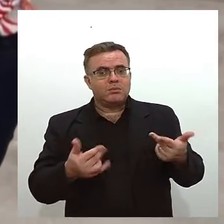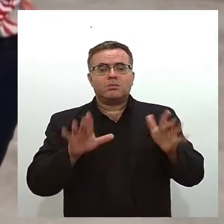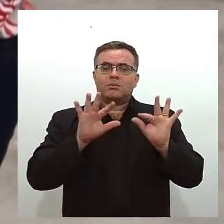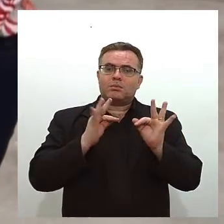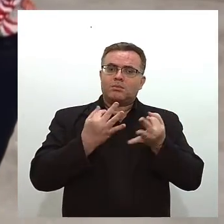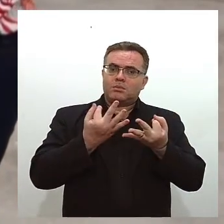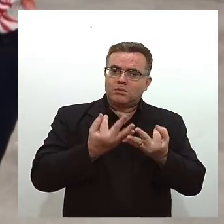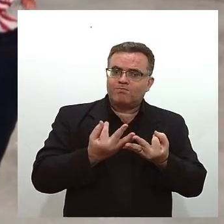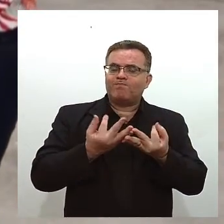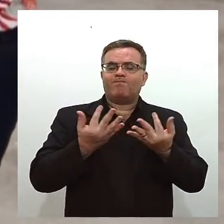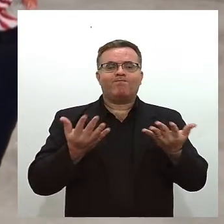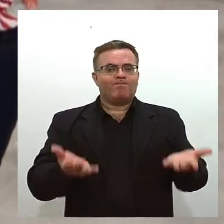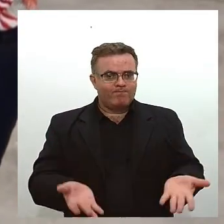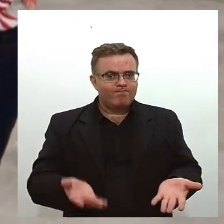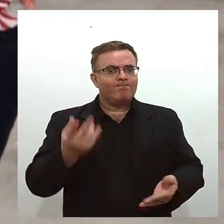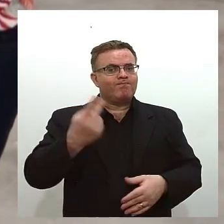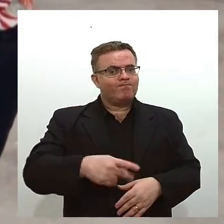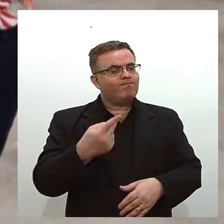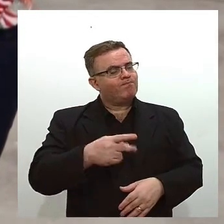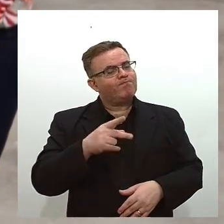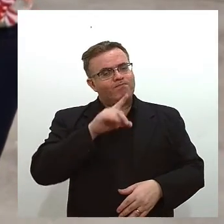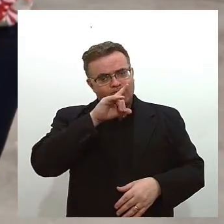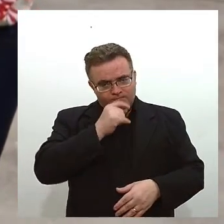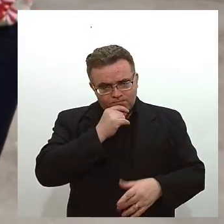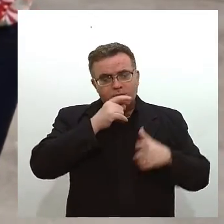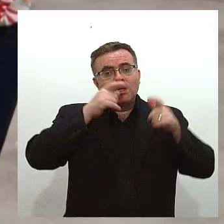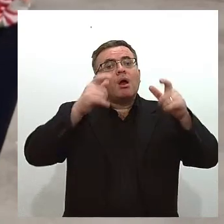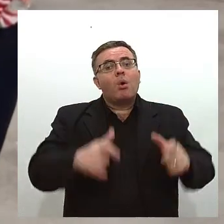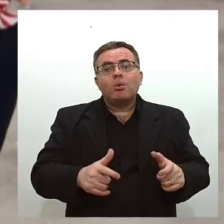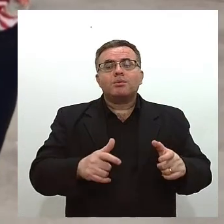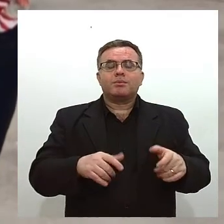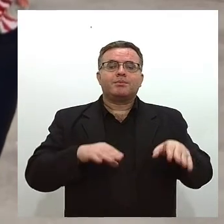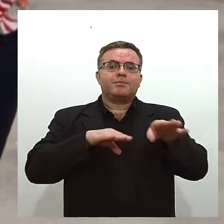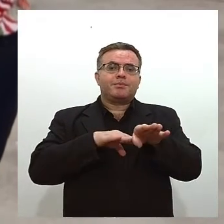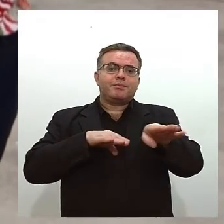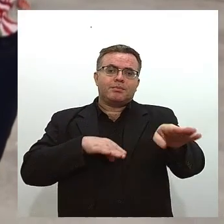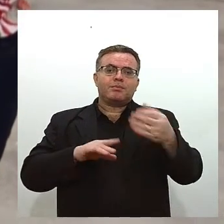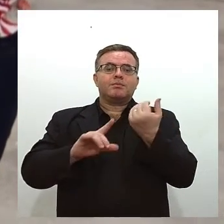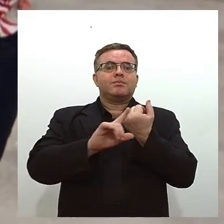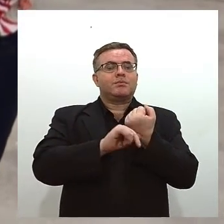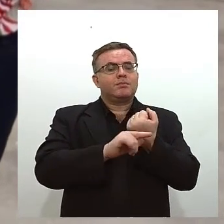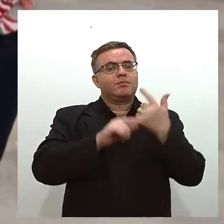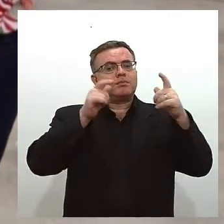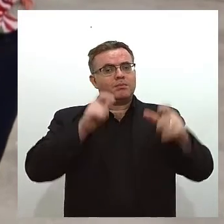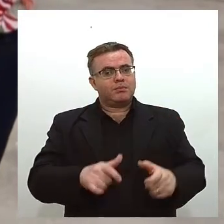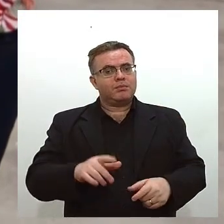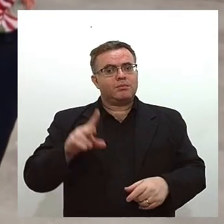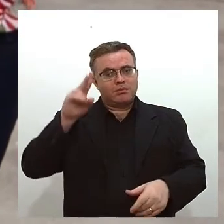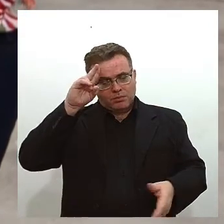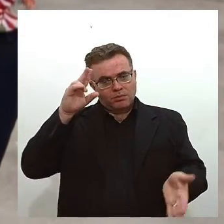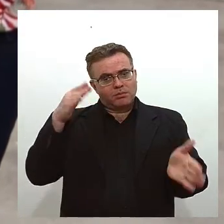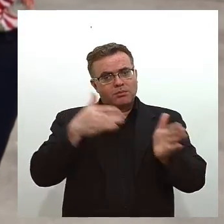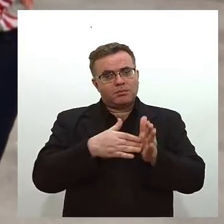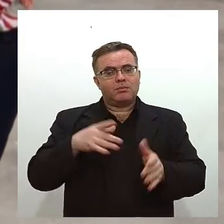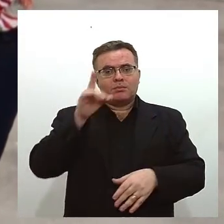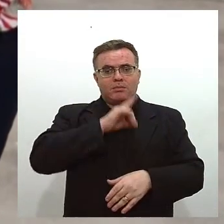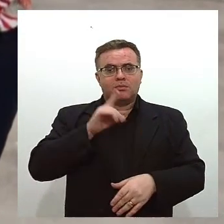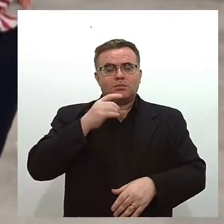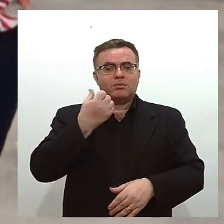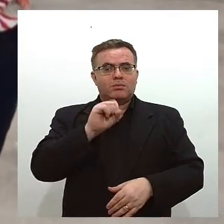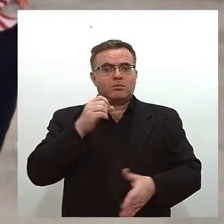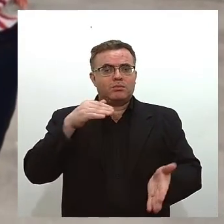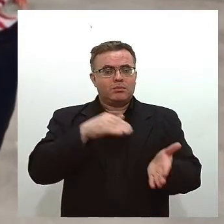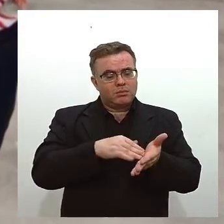famílias carentes de Aracaju, o ponto é aqui no Parque da Sementeira, de segunda a domingo, de 8 às